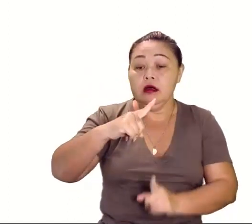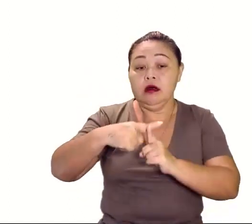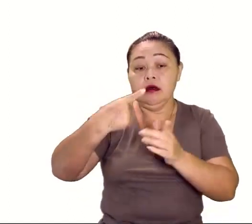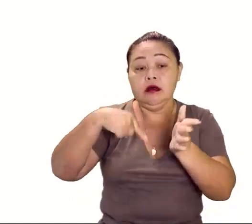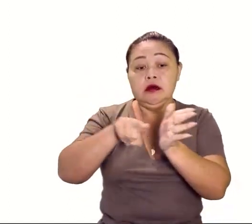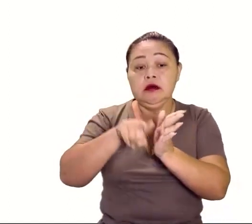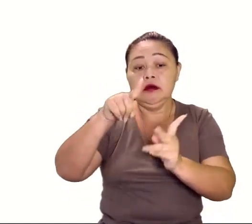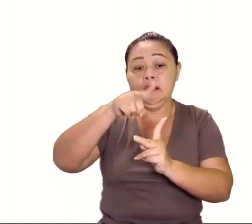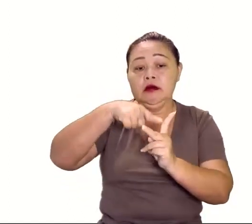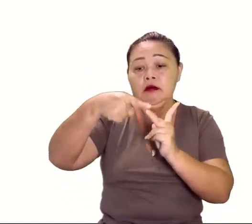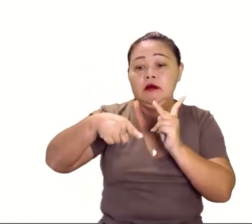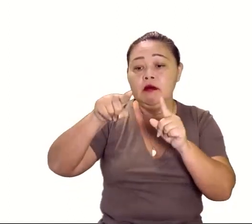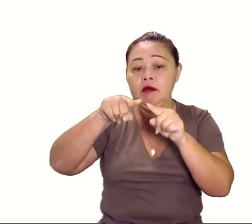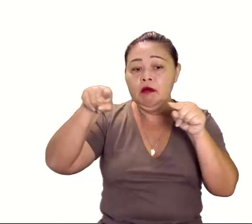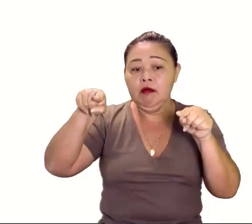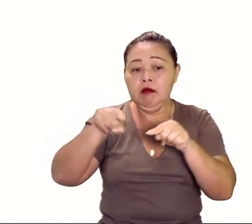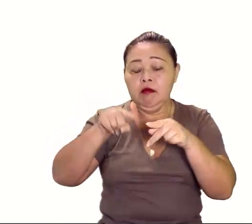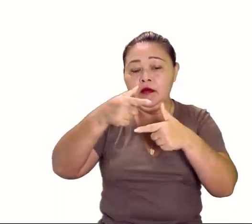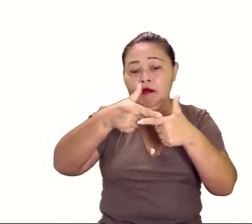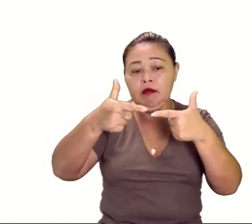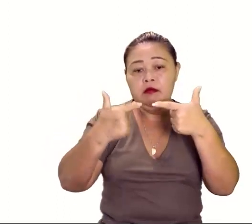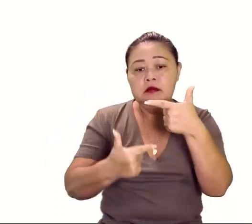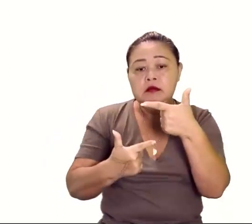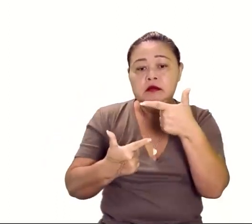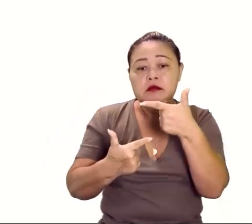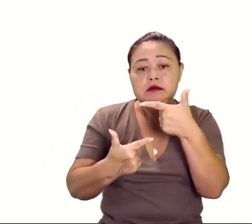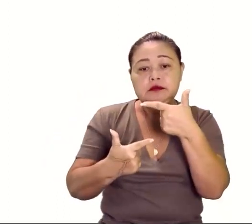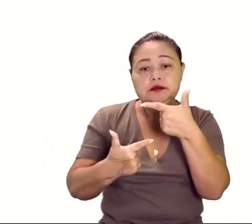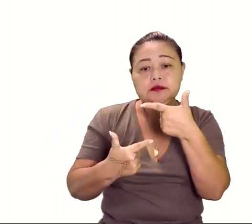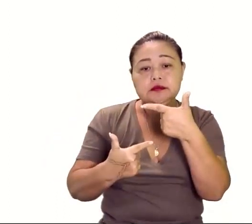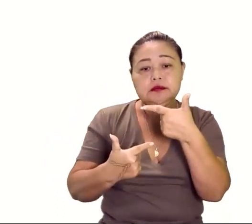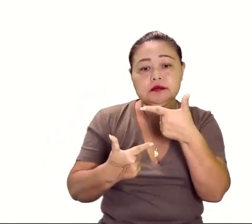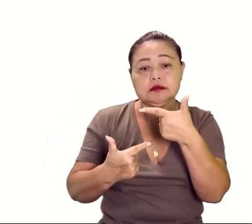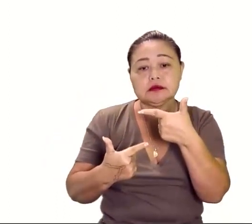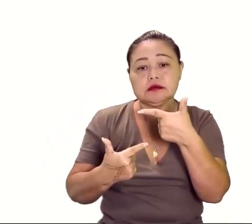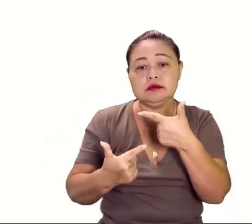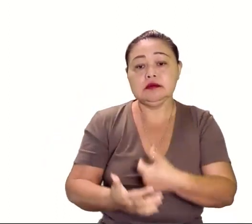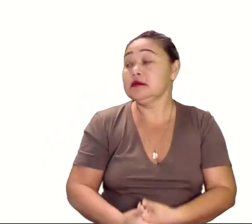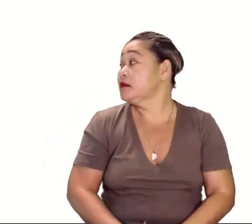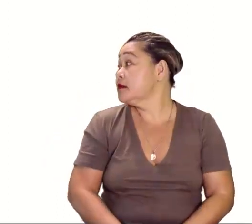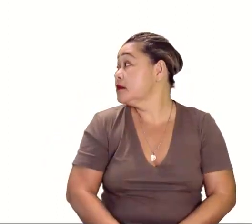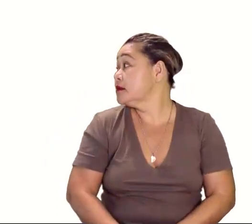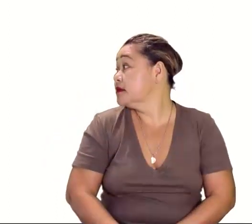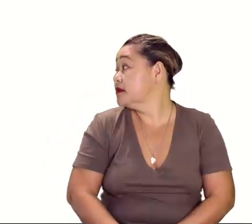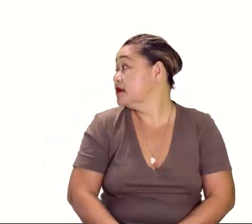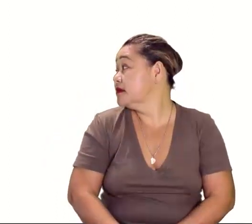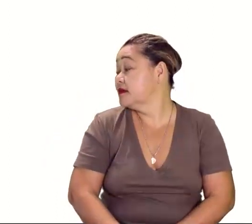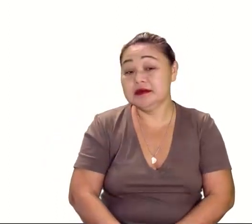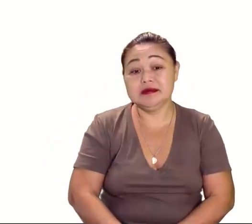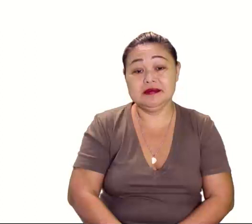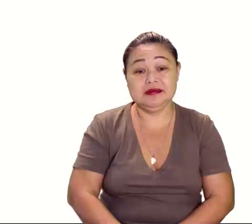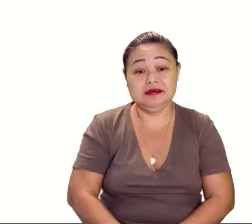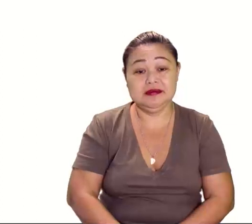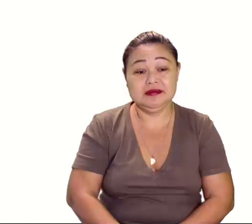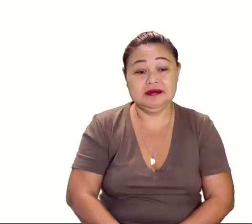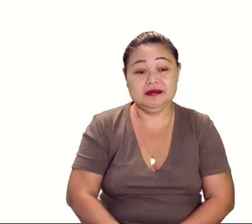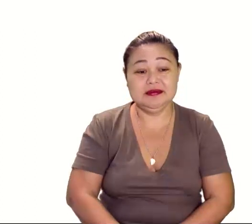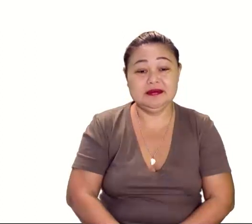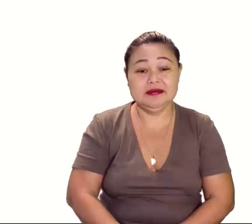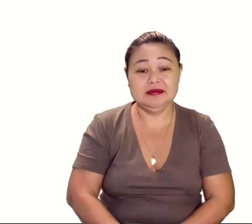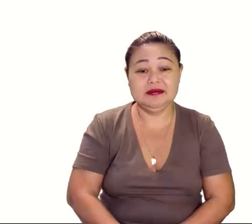a raiz do delta sobre 2 vezes o a. Descarta. O que tu fez, hein? Tu apertou pra